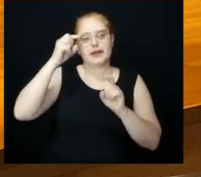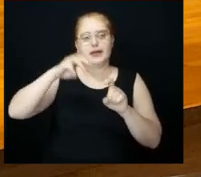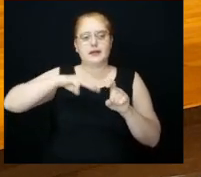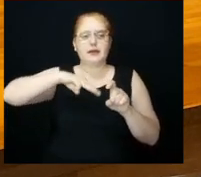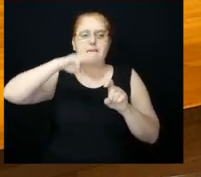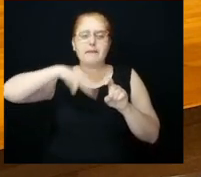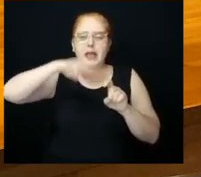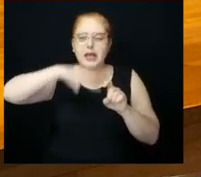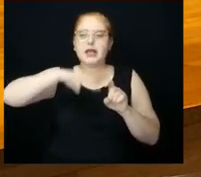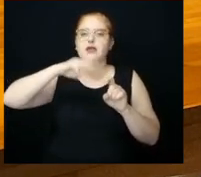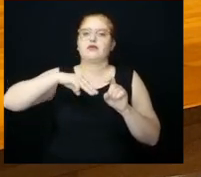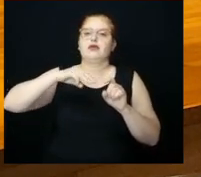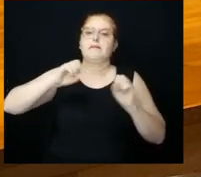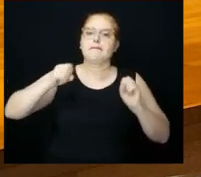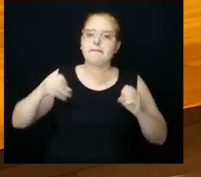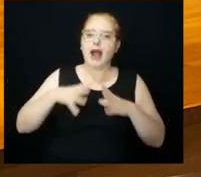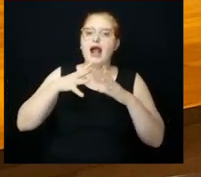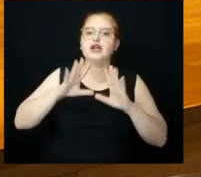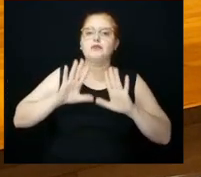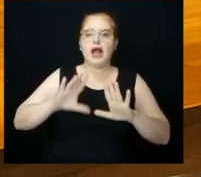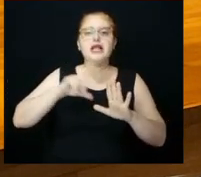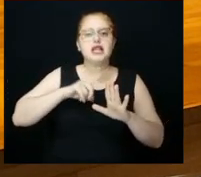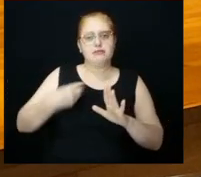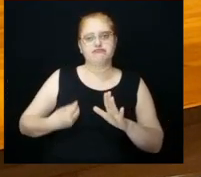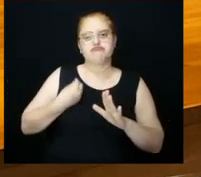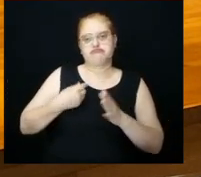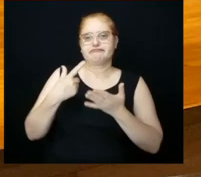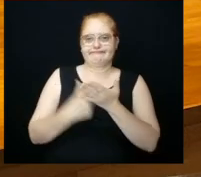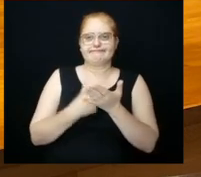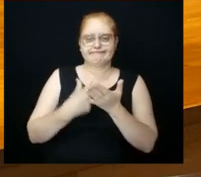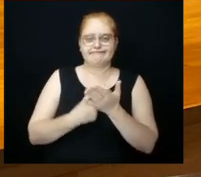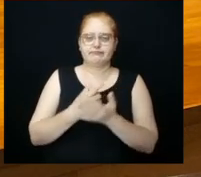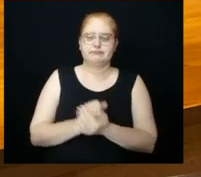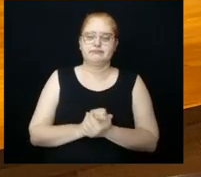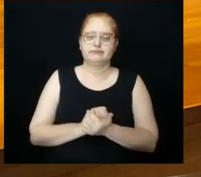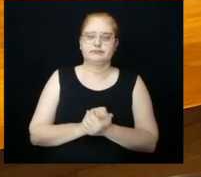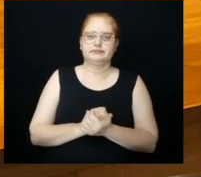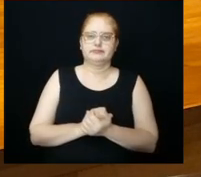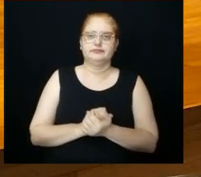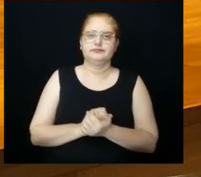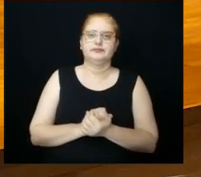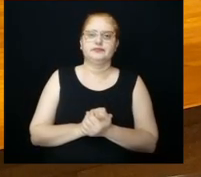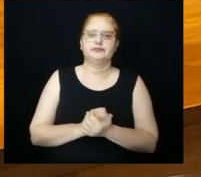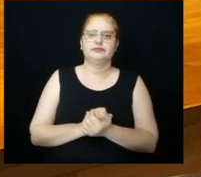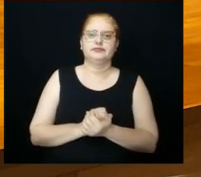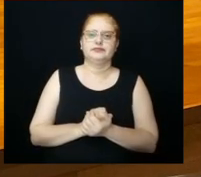mágico, mas esse discurso ele está presente na obra.